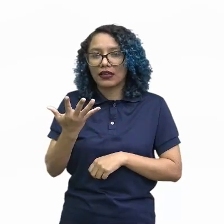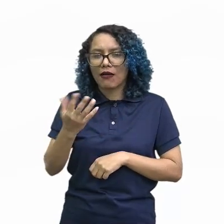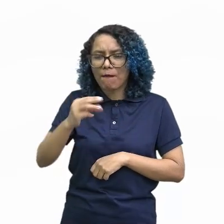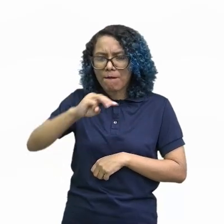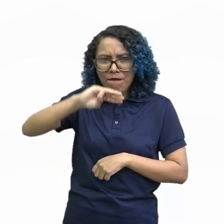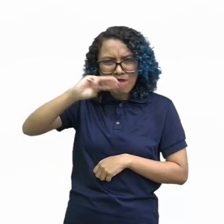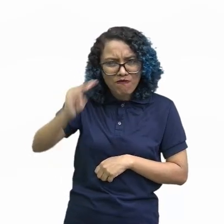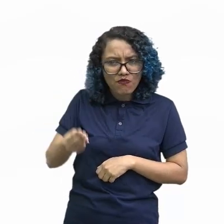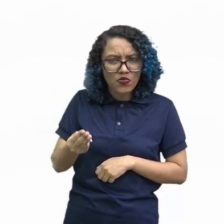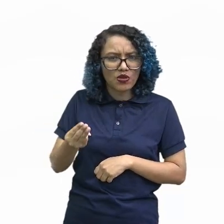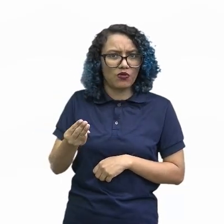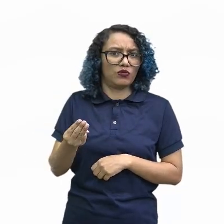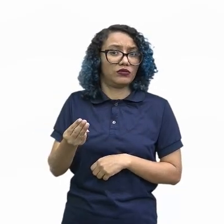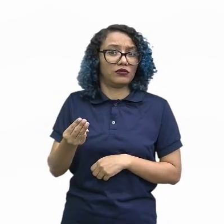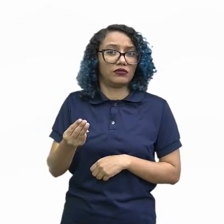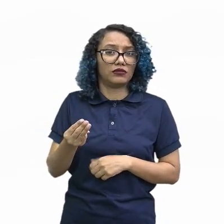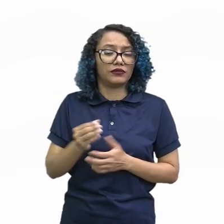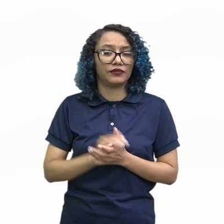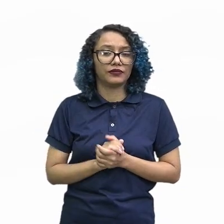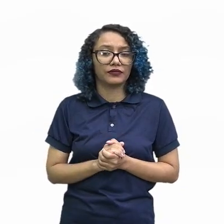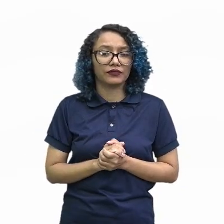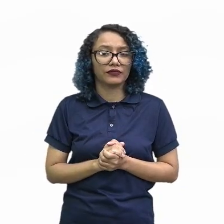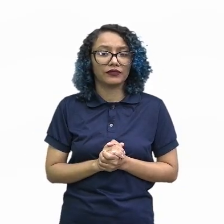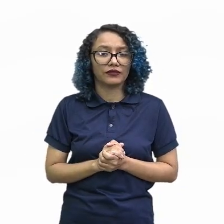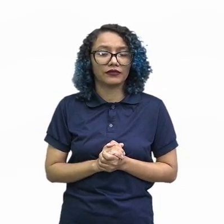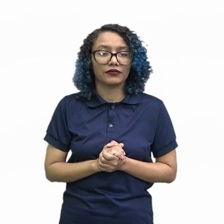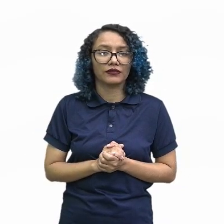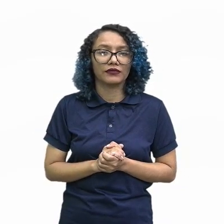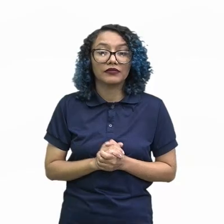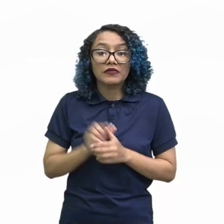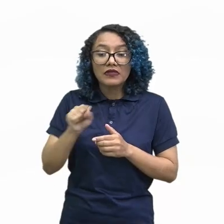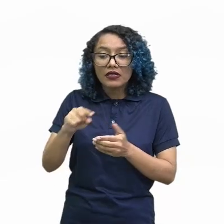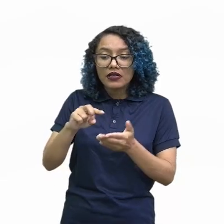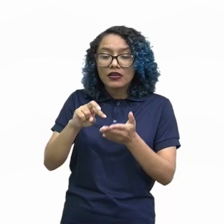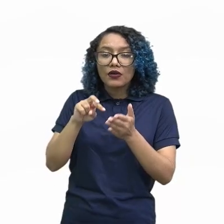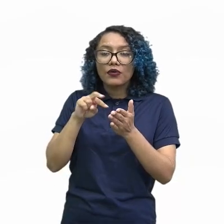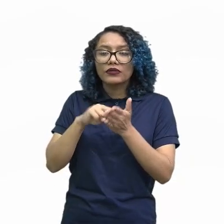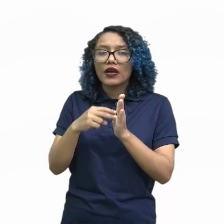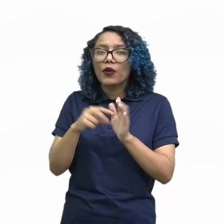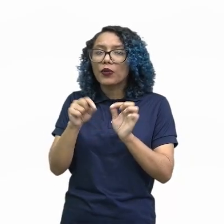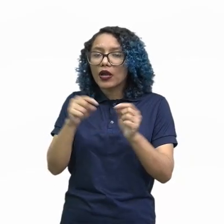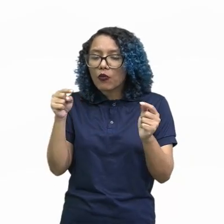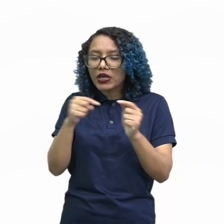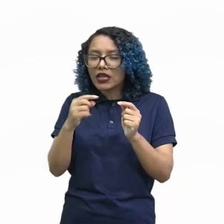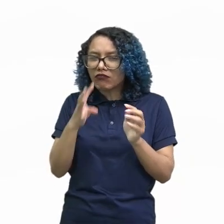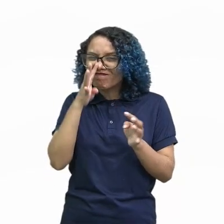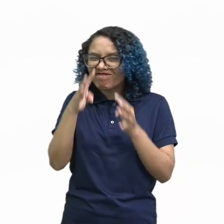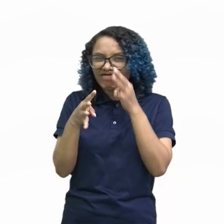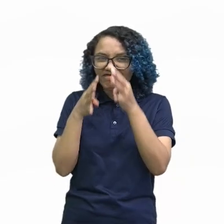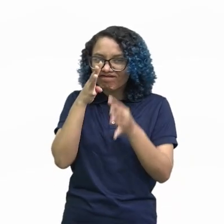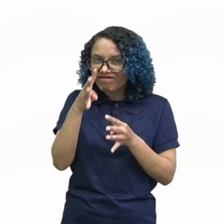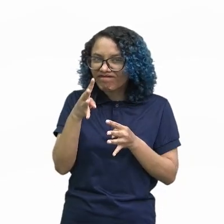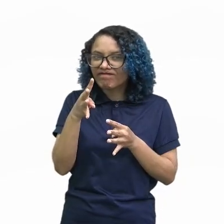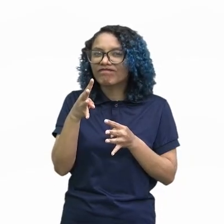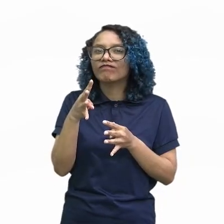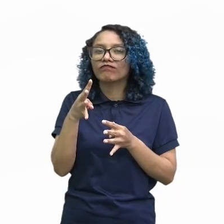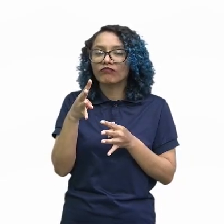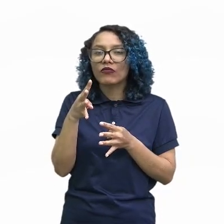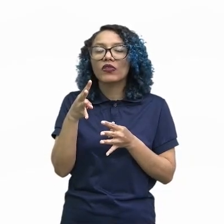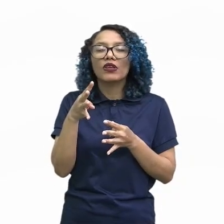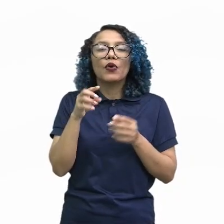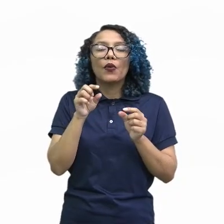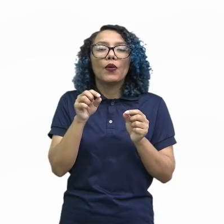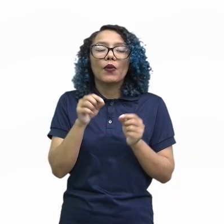tucumã. Observem que, nesse sentido aí, nós temos um exagero. E percebam que, quando